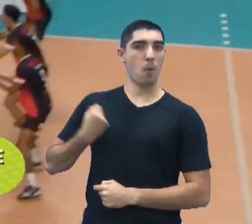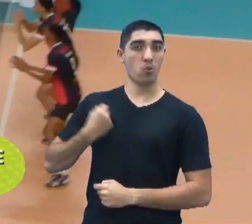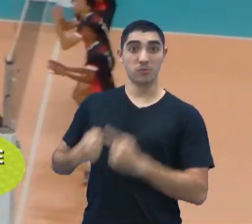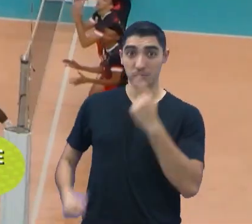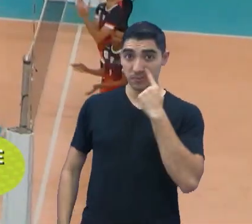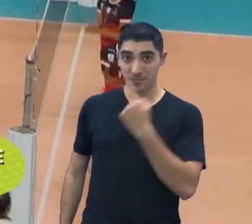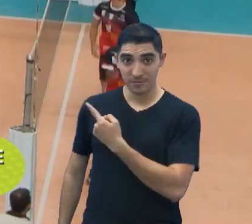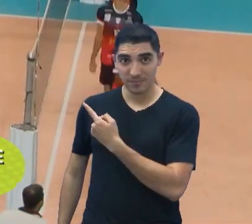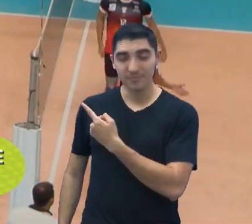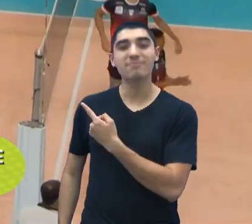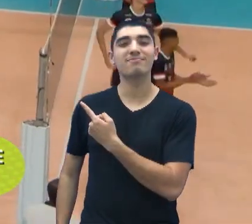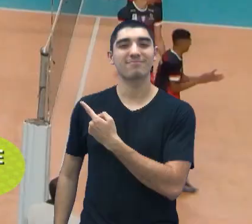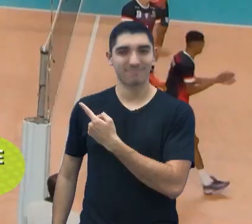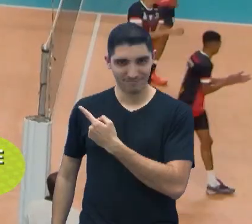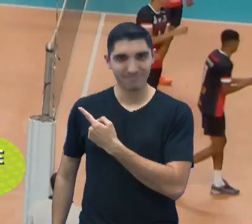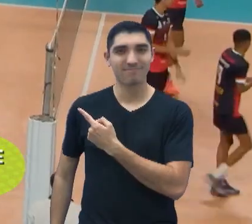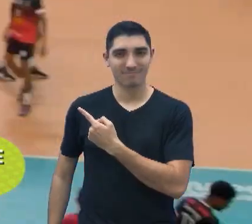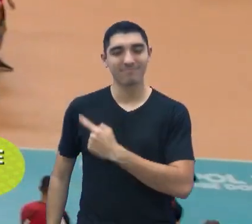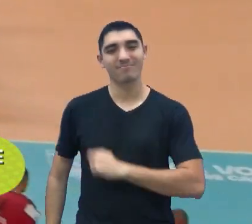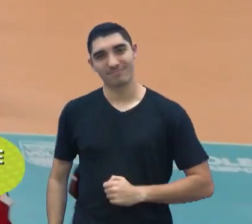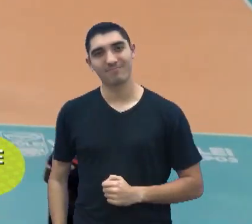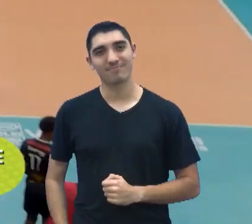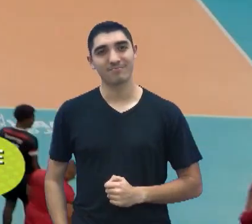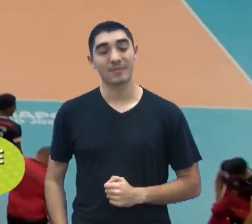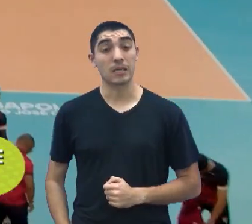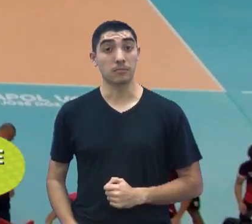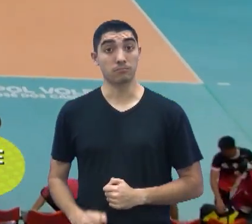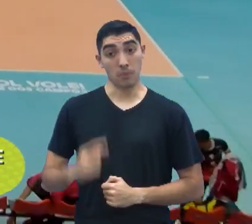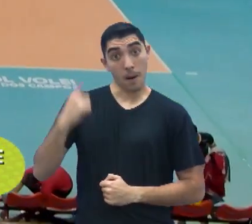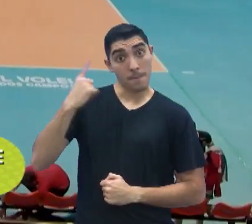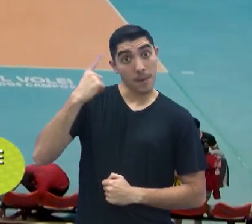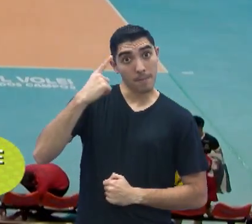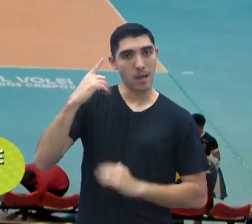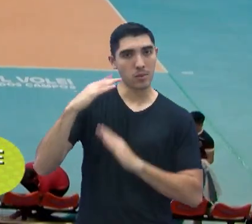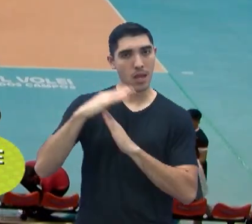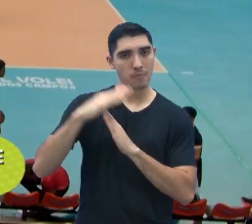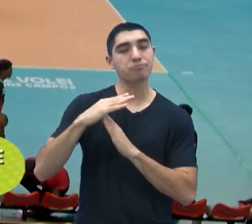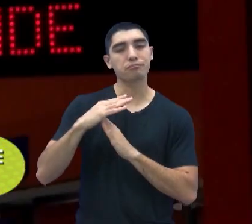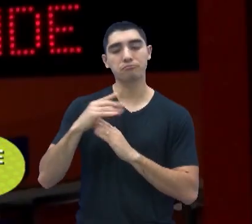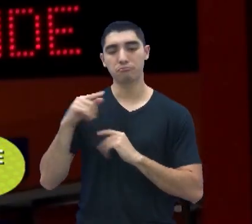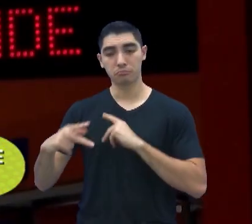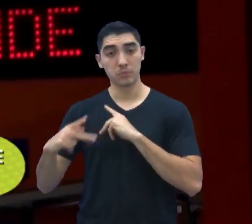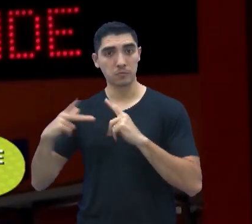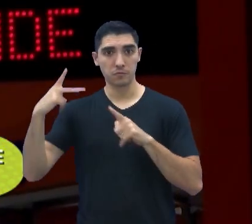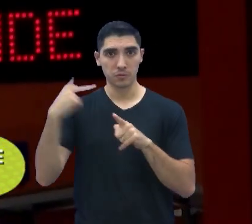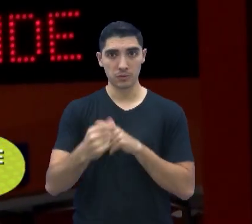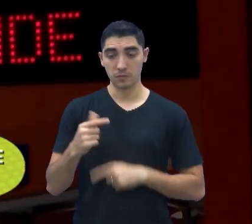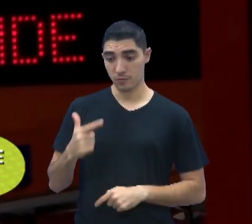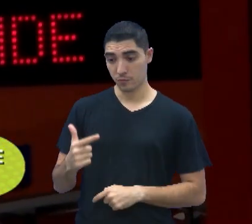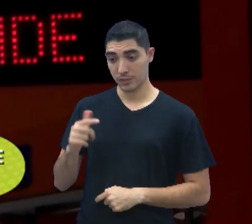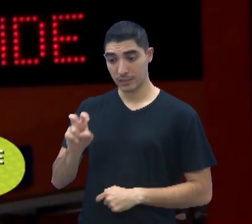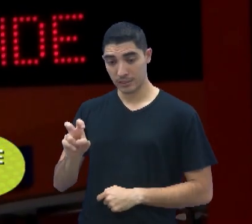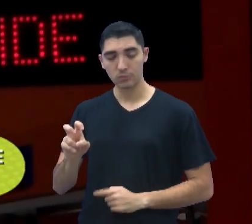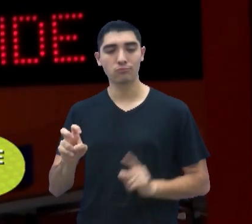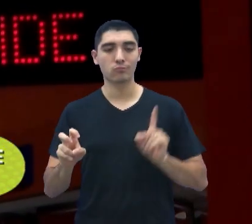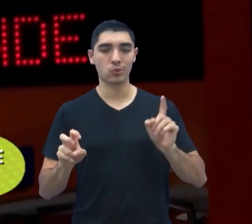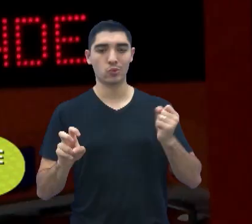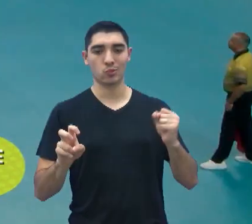nesse erro de saque de Puyol. Vitória do São José na primeira parcial do jogo,